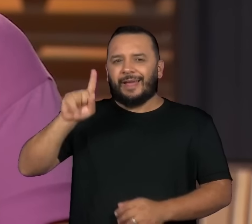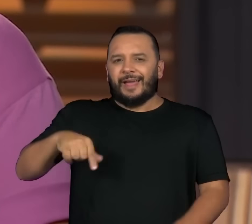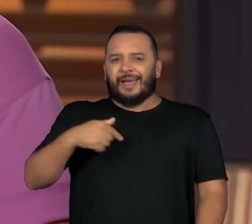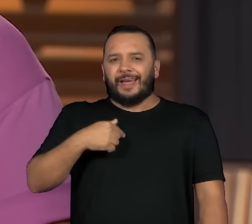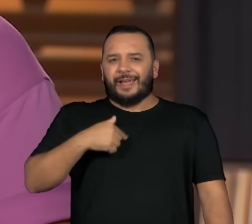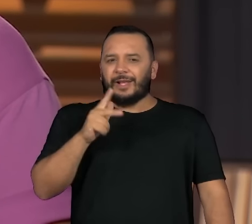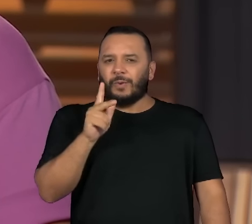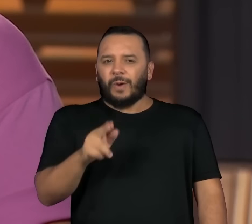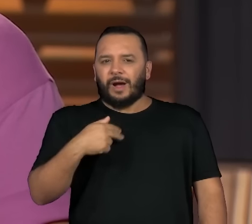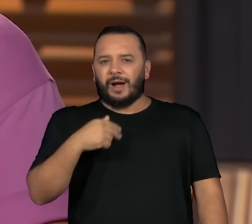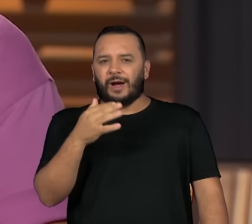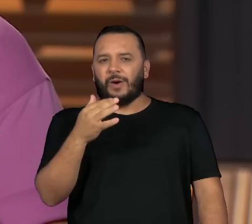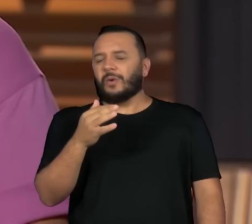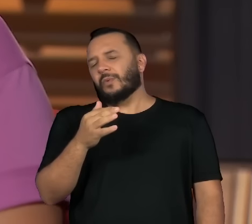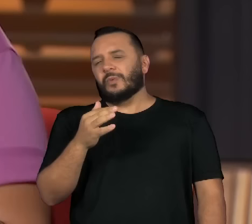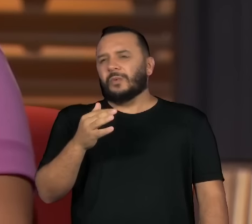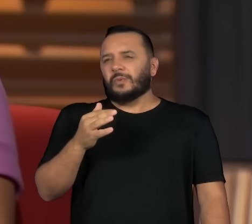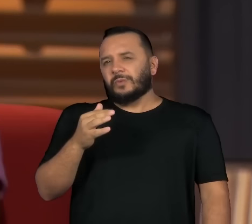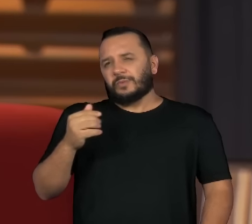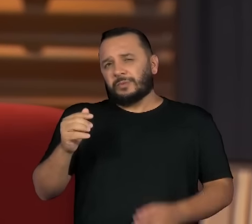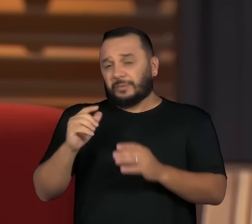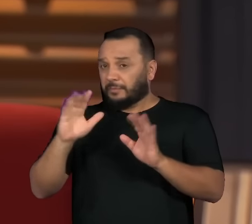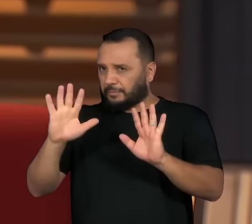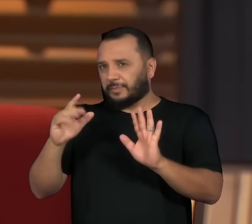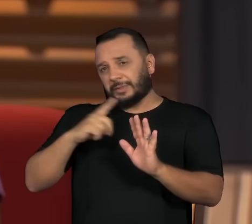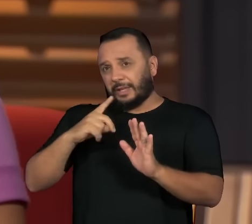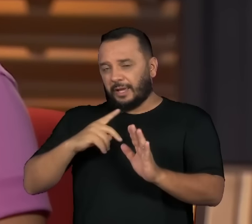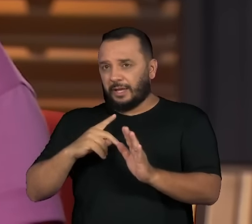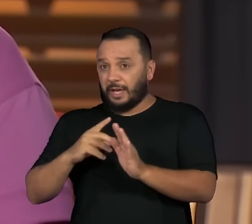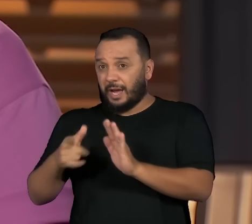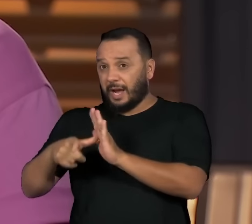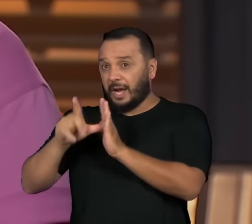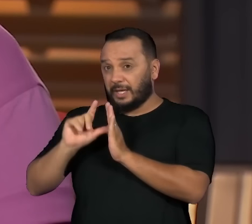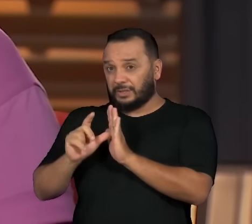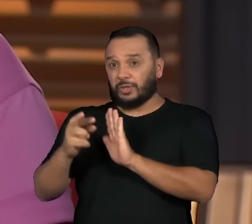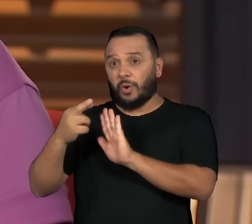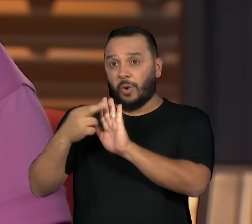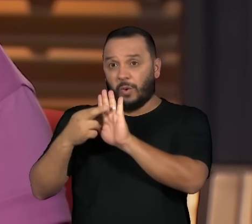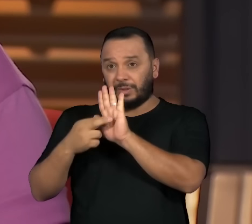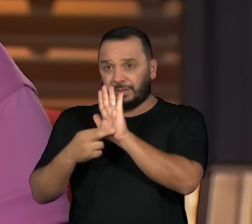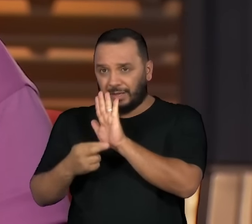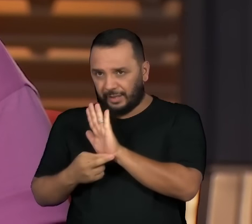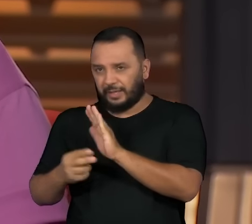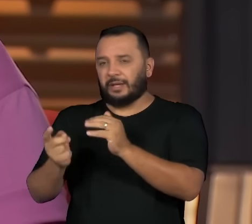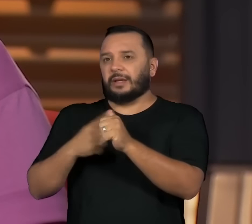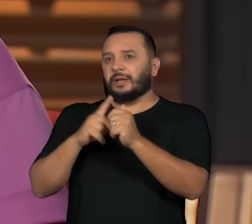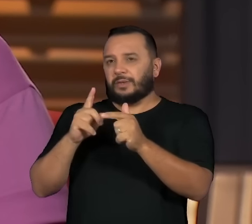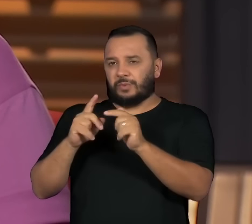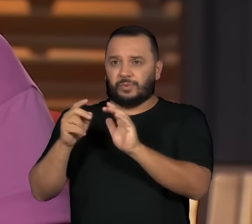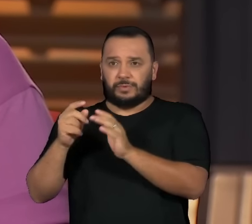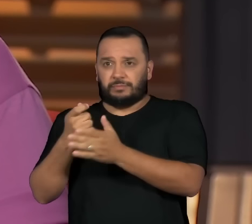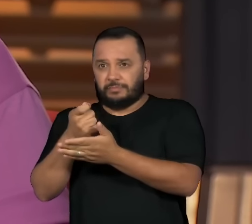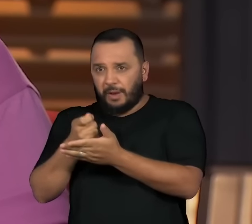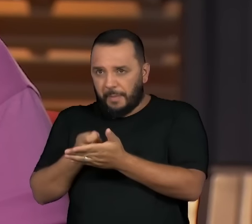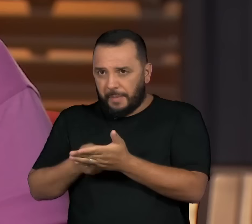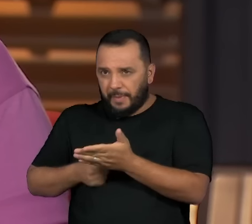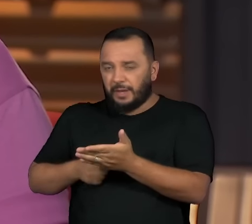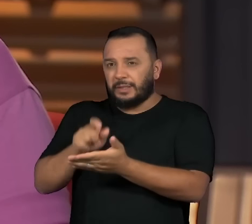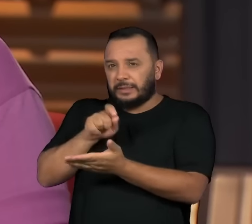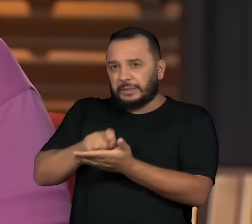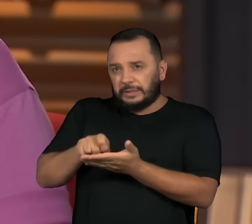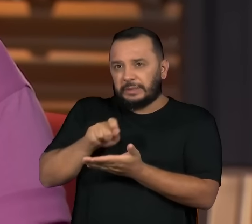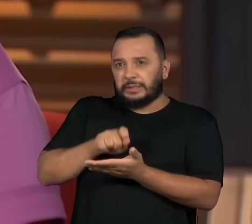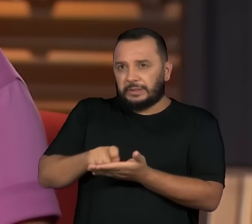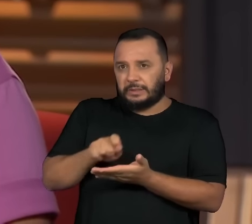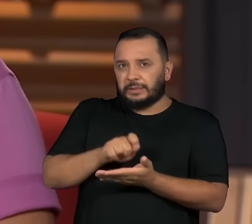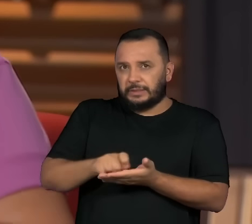quadrinho tradicional, a galera faz o roteiro todo antes, faz uns rascunhos de cada página e vai fazendo,